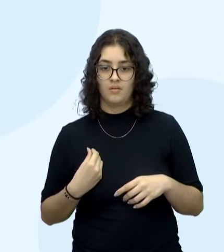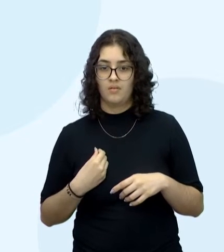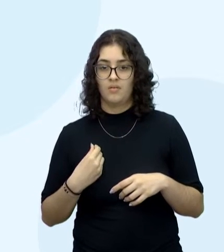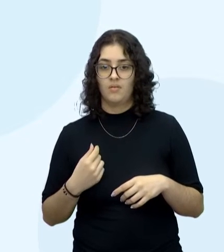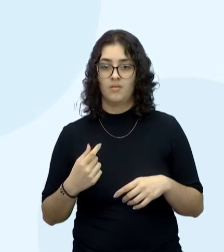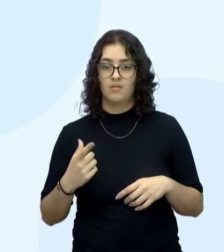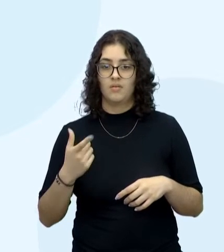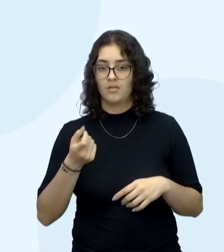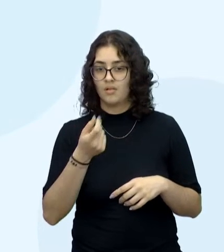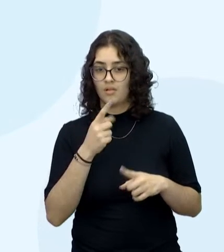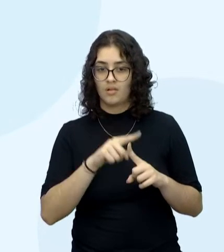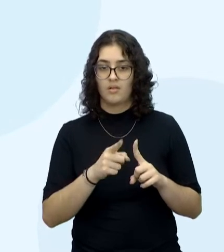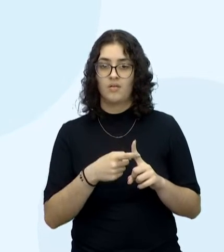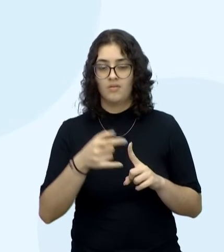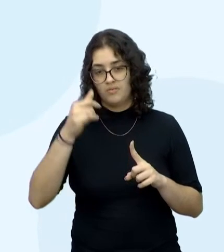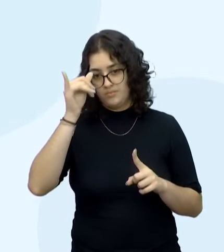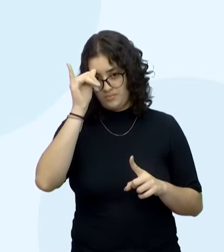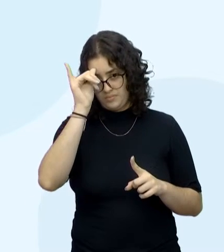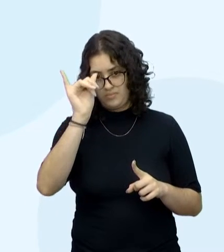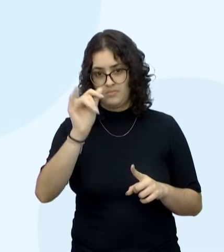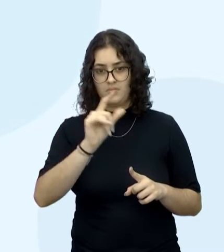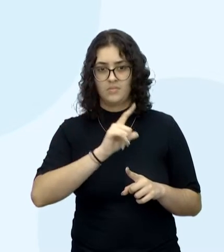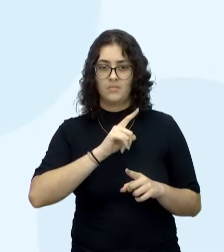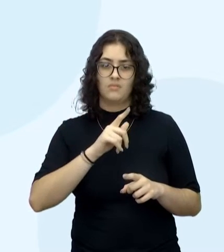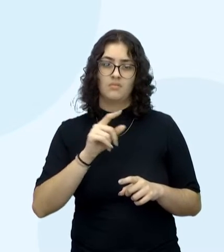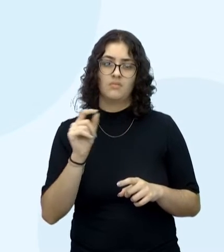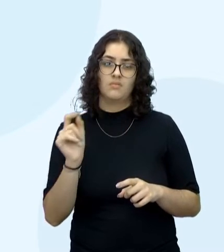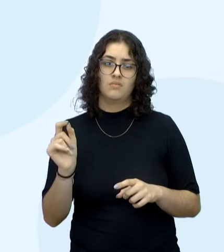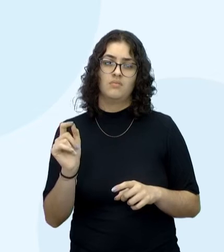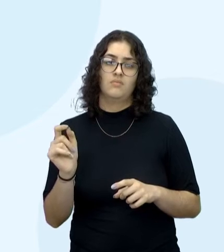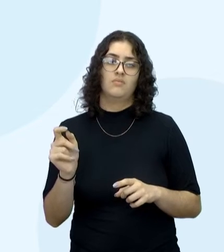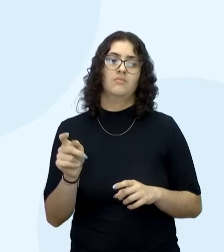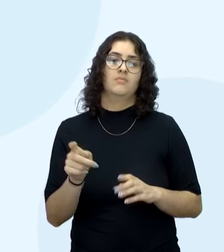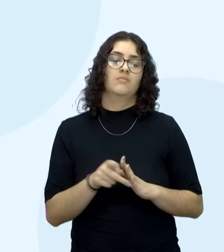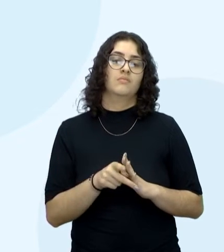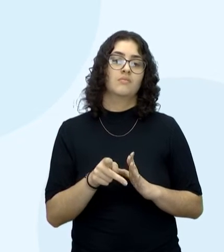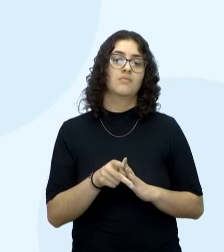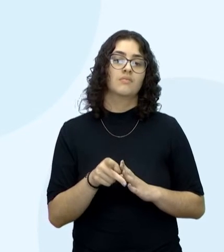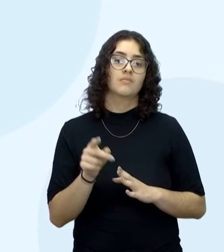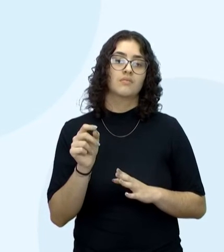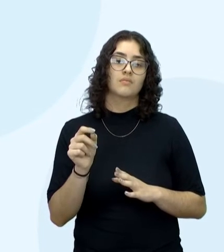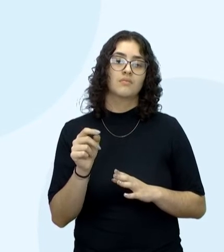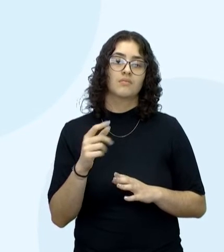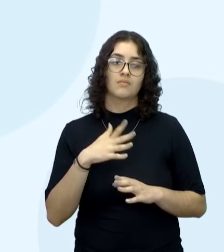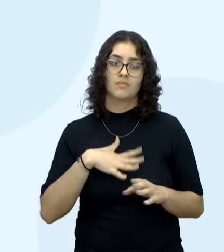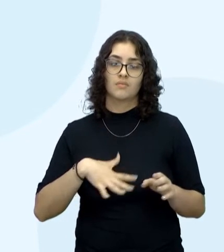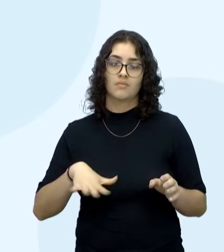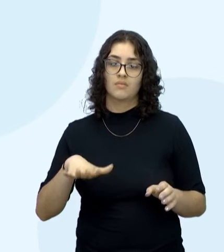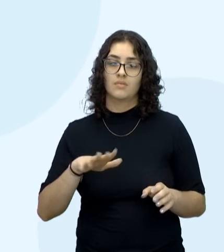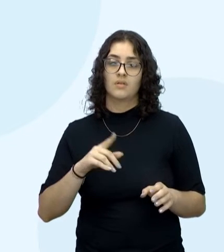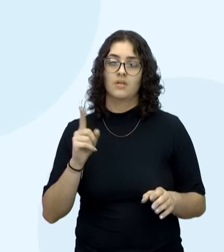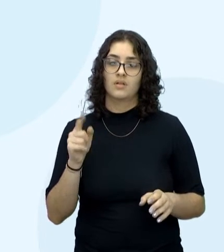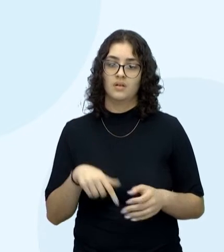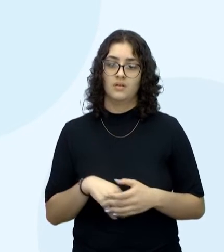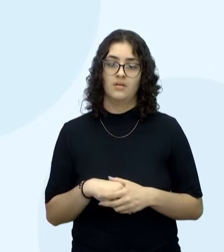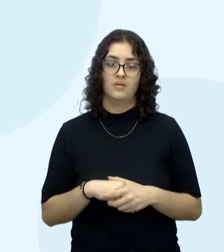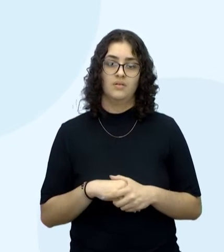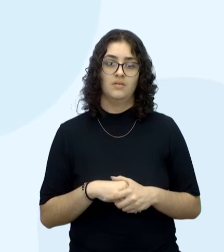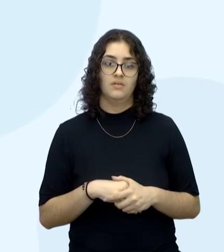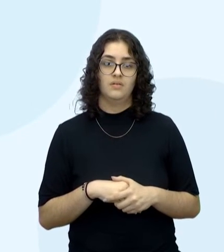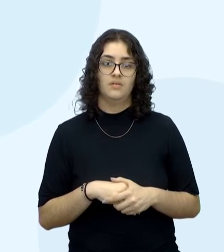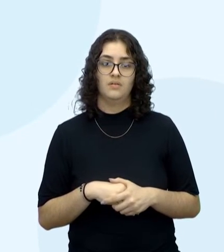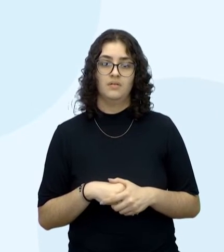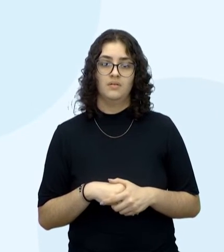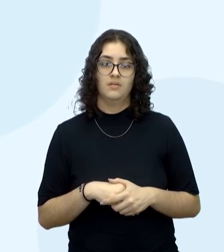em anticoncepcionais, uma vez que têm o potencial de afetar o sistema reprodutivo de organismos aquáticos. Por